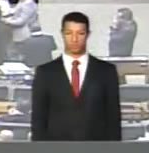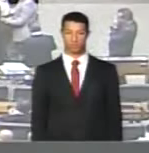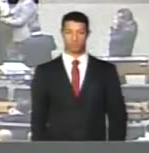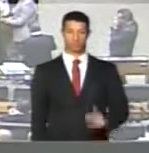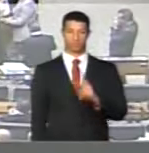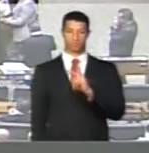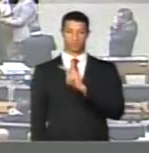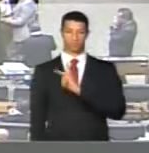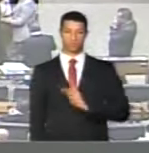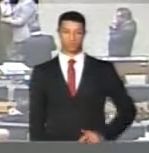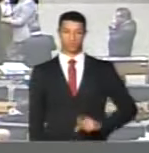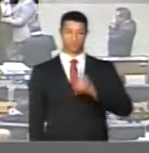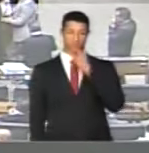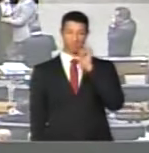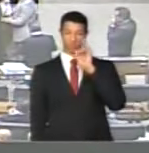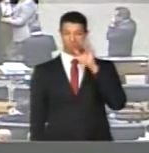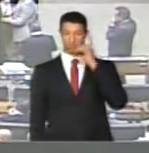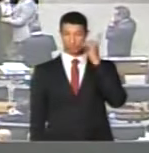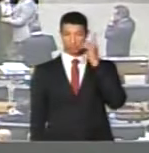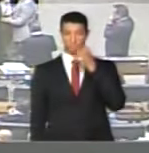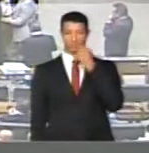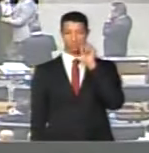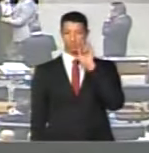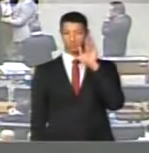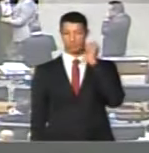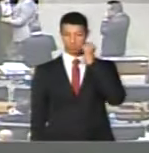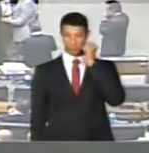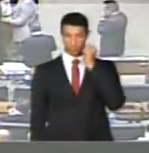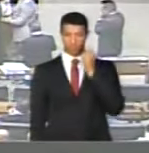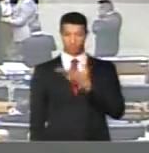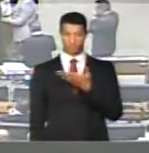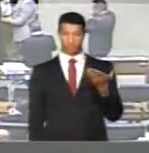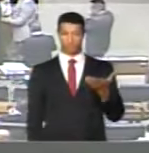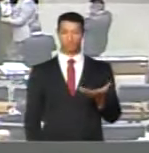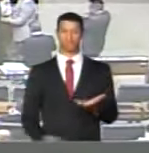Senhor presidente, senhoras e senhores deputados, senhoras e senhores senadores,